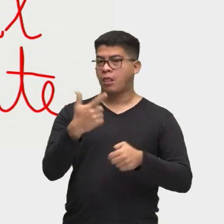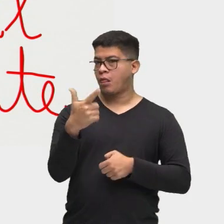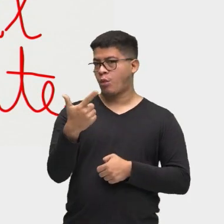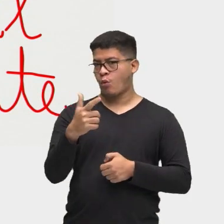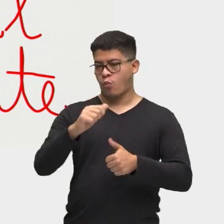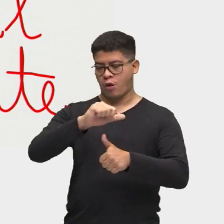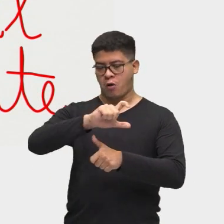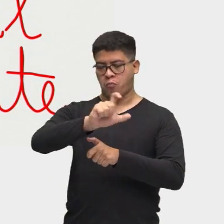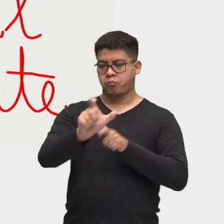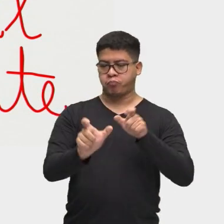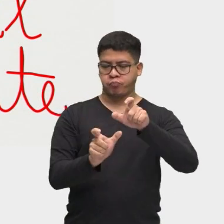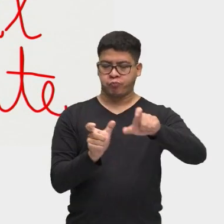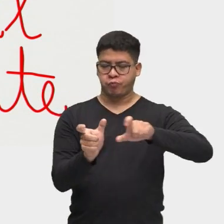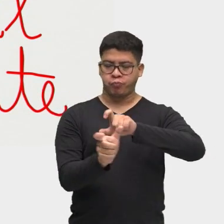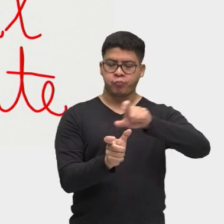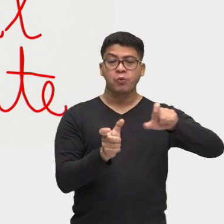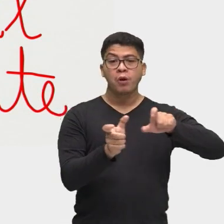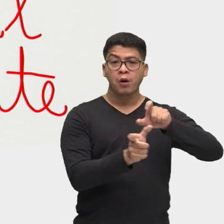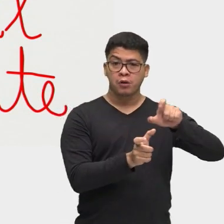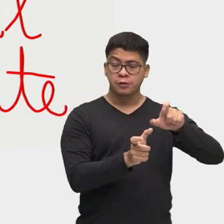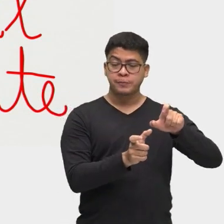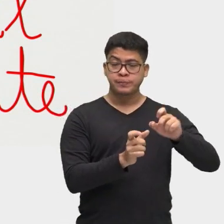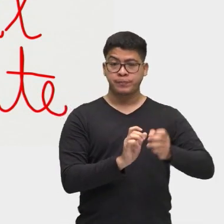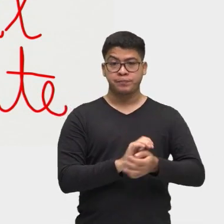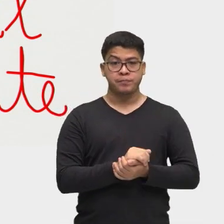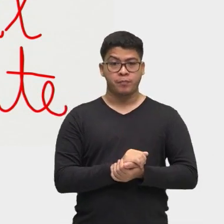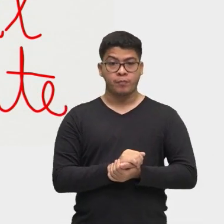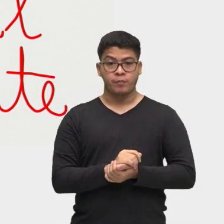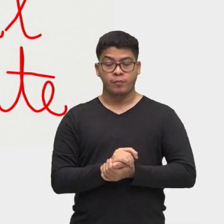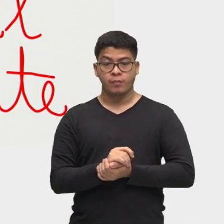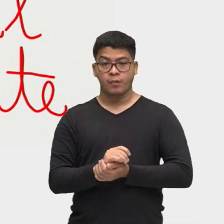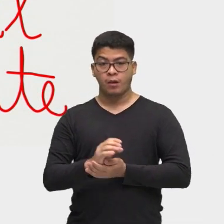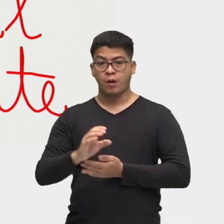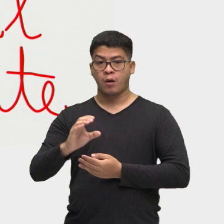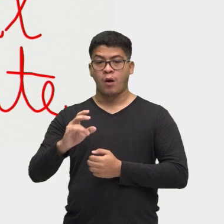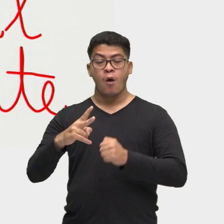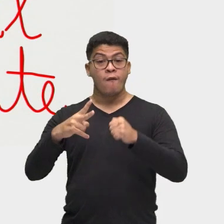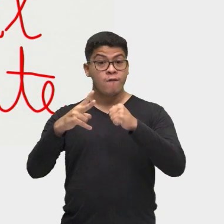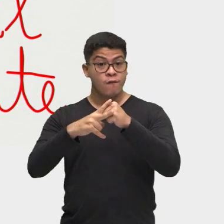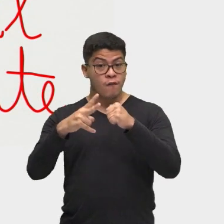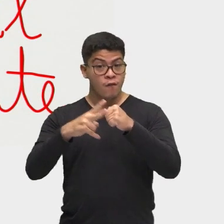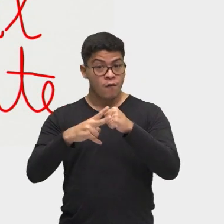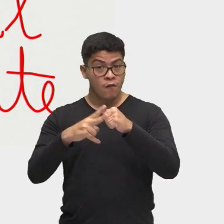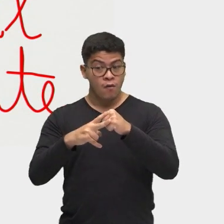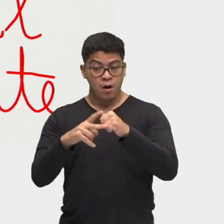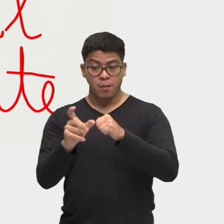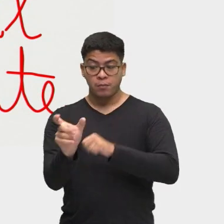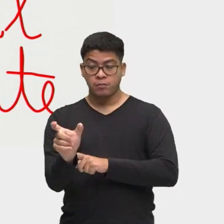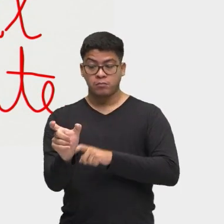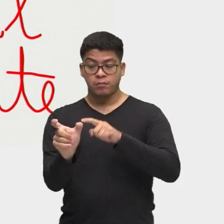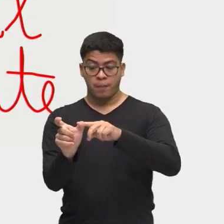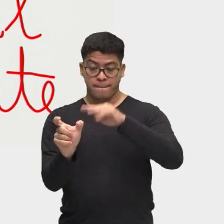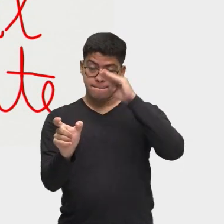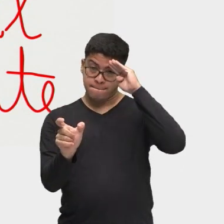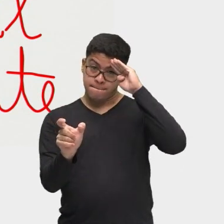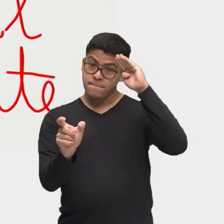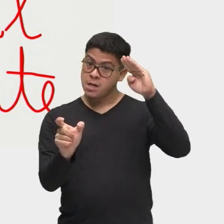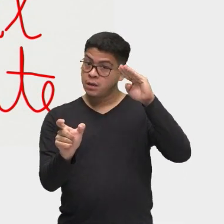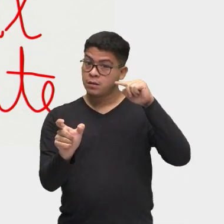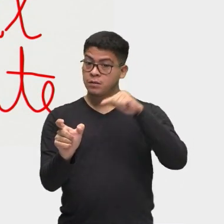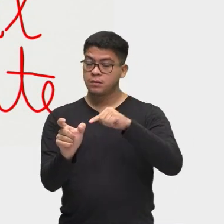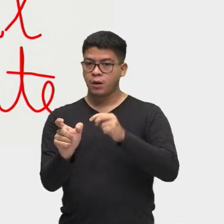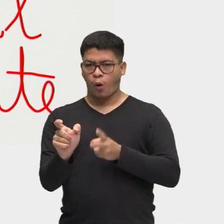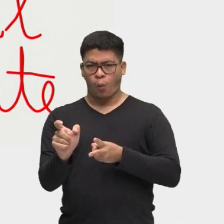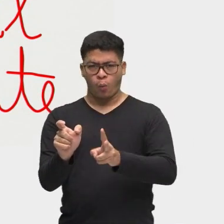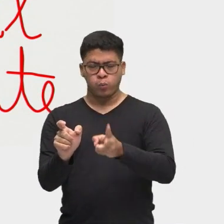nenhuma, certo? Então, logo depois do verbo modal, o verbo principal, ele é utilizado na sua